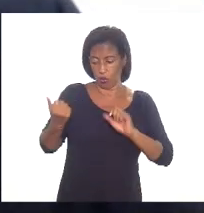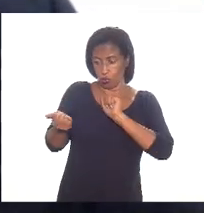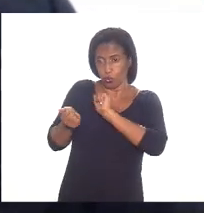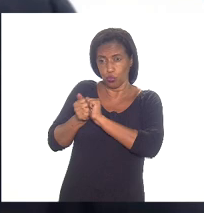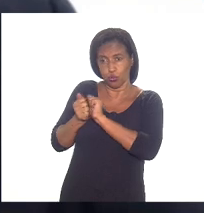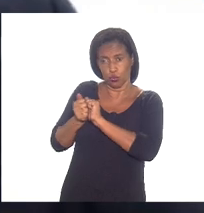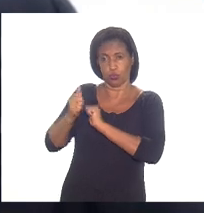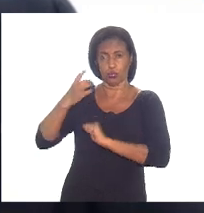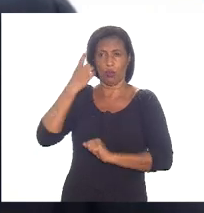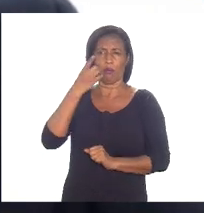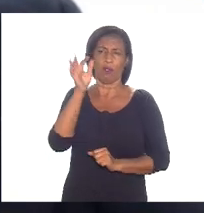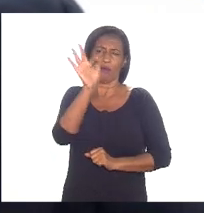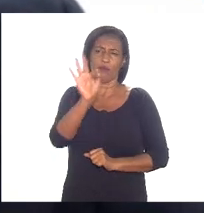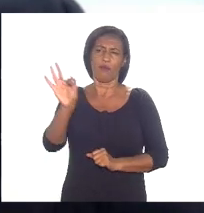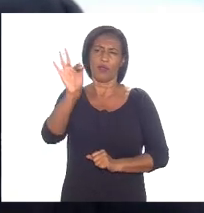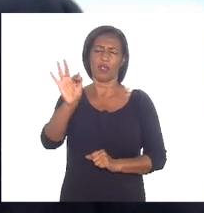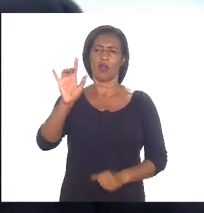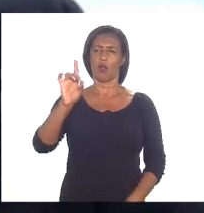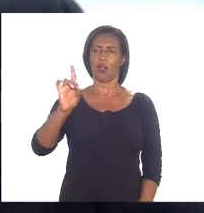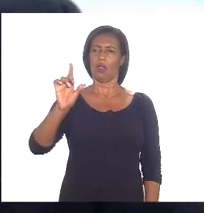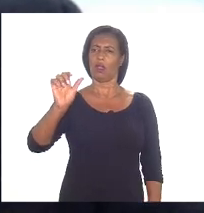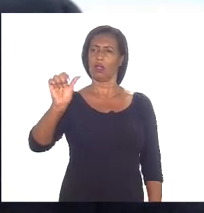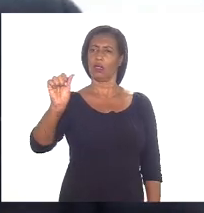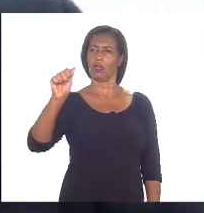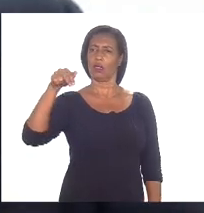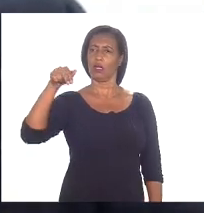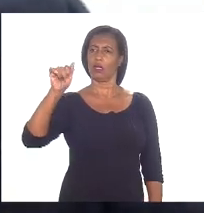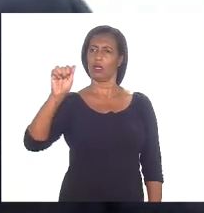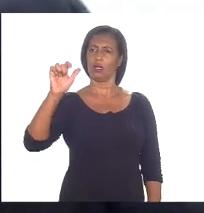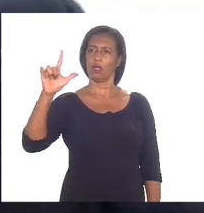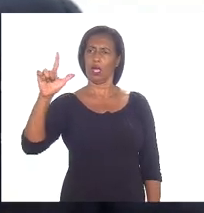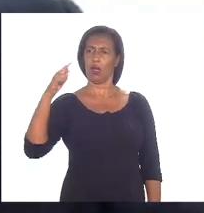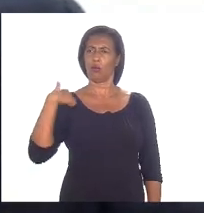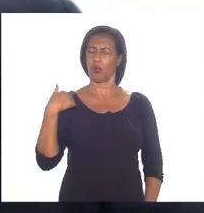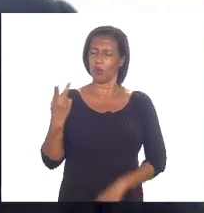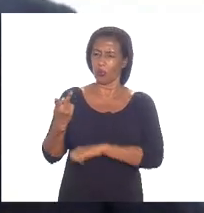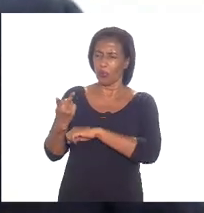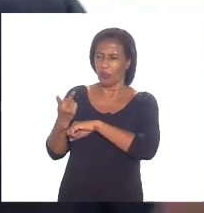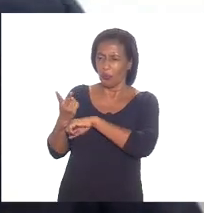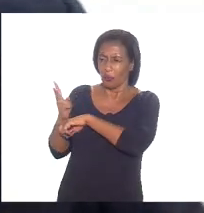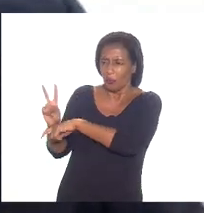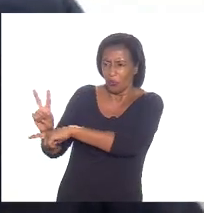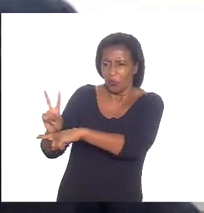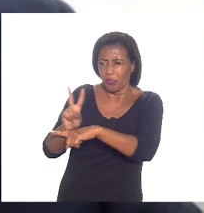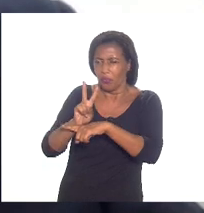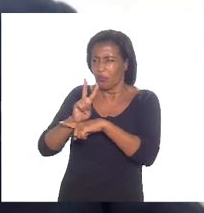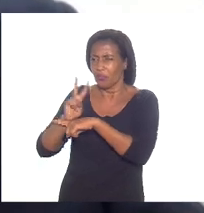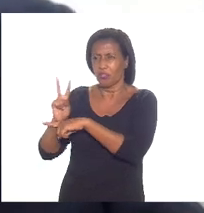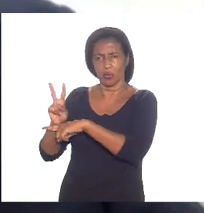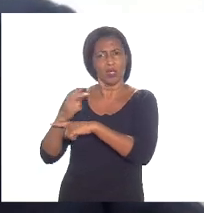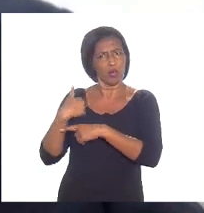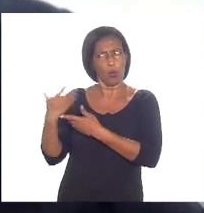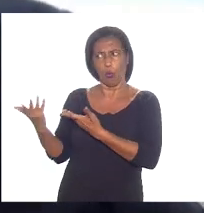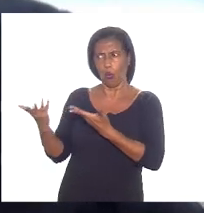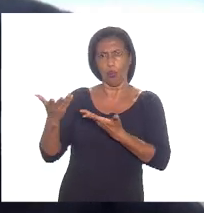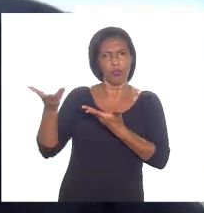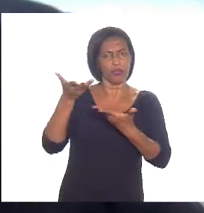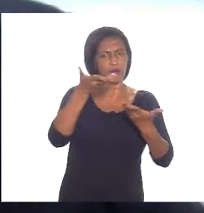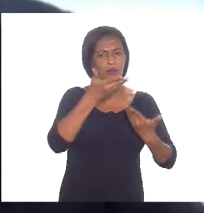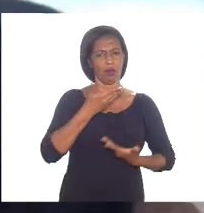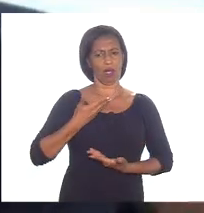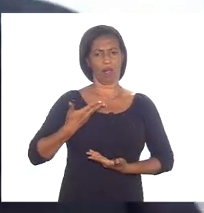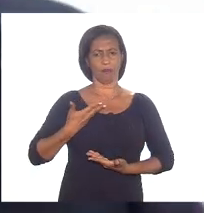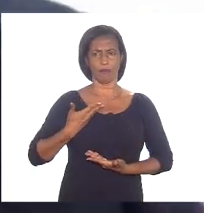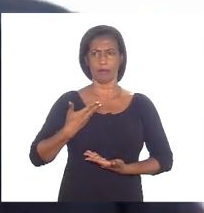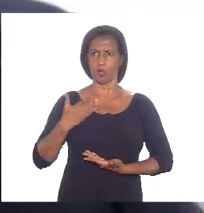Daniel Silveira, e fizemos uma vistoria. E faço aqui um convite aos senhores deputados que,